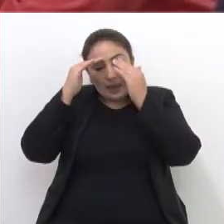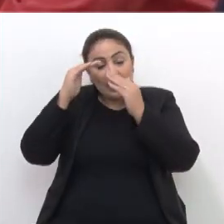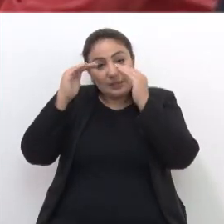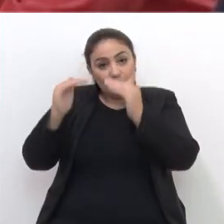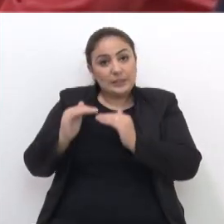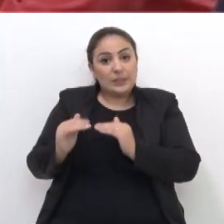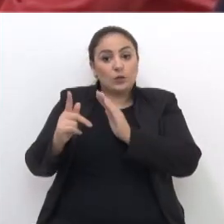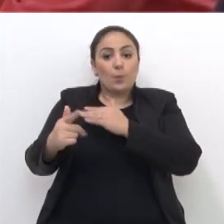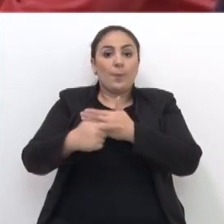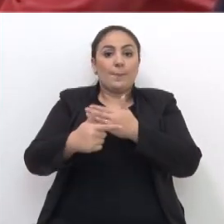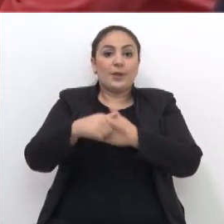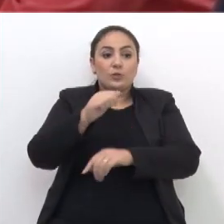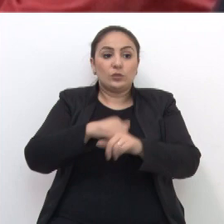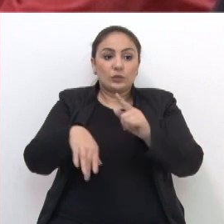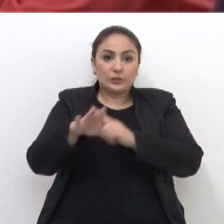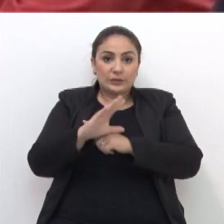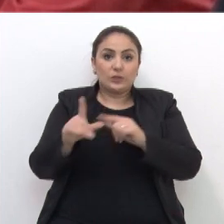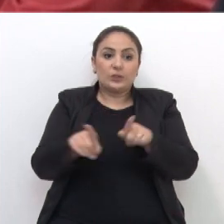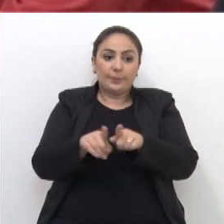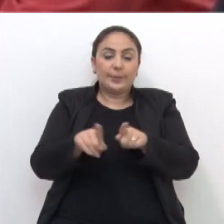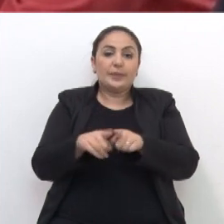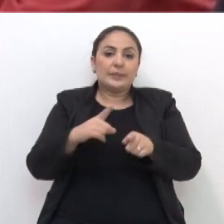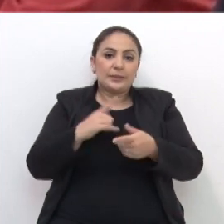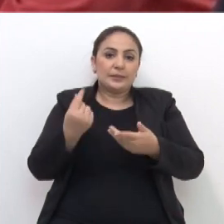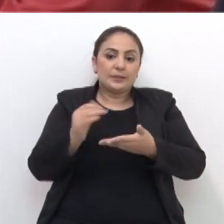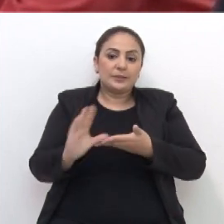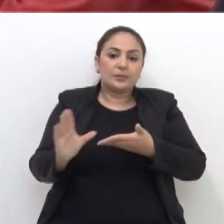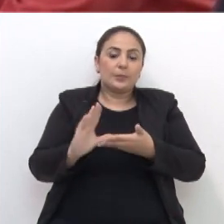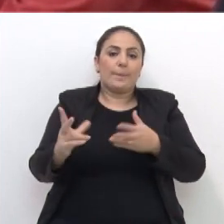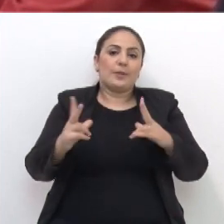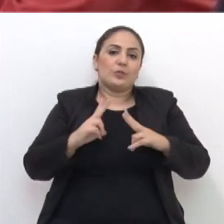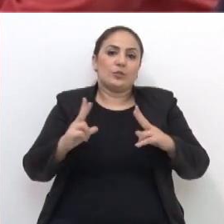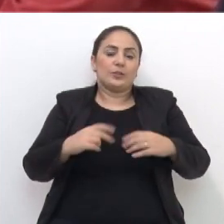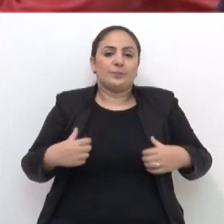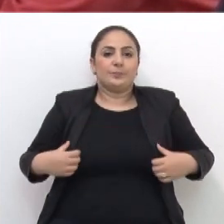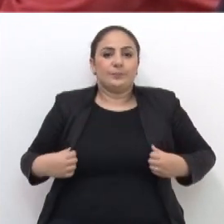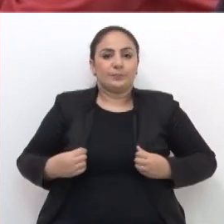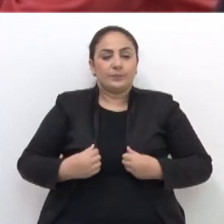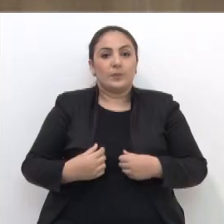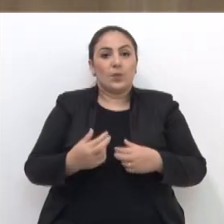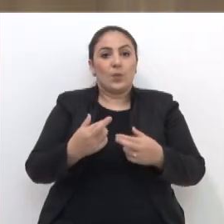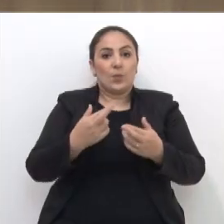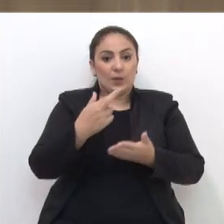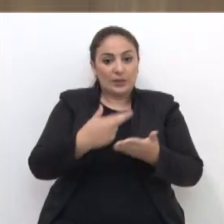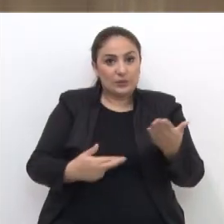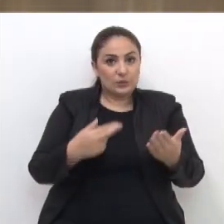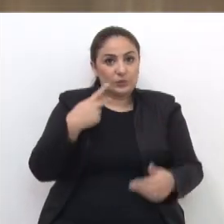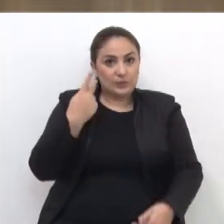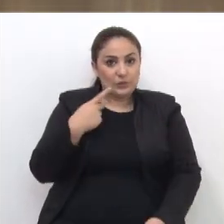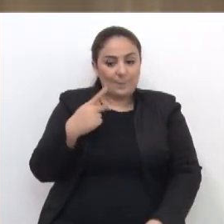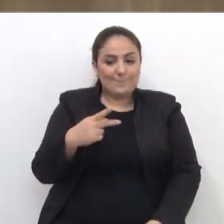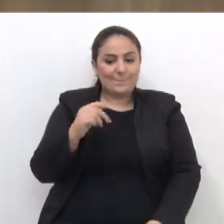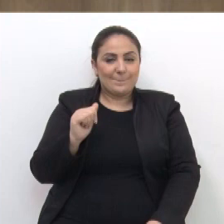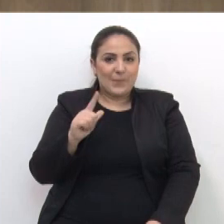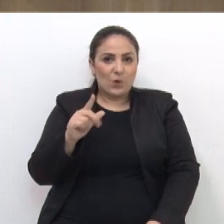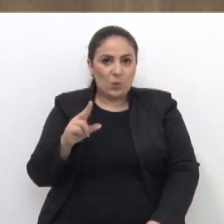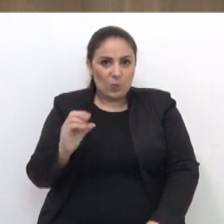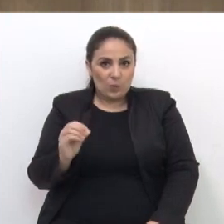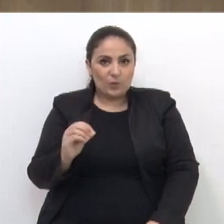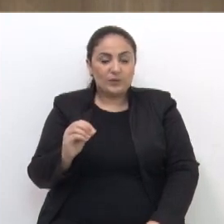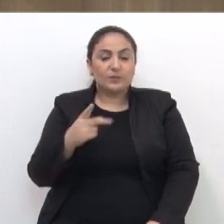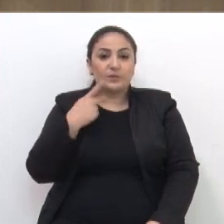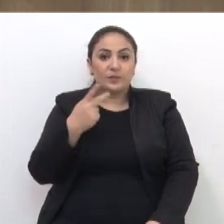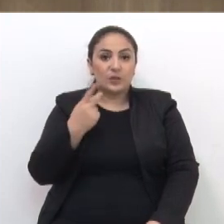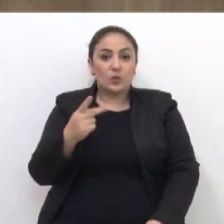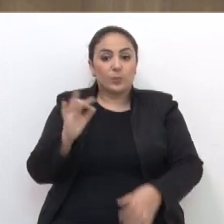benefícios econômicos, ambientais e especialmente sociais para Passo Fundo. Todos os projetos que chegam a essa casa, tanto o